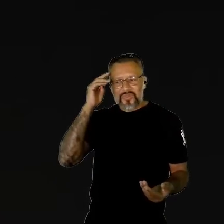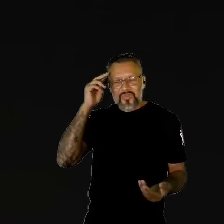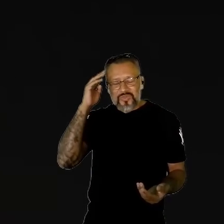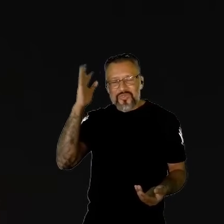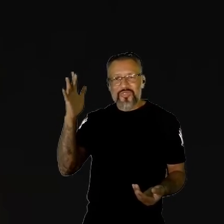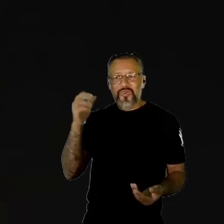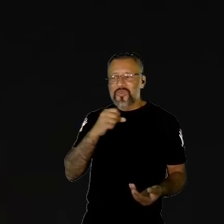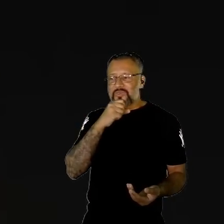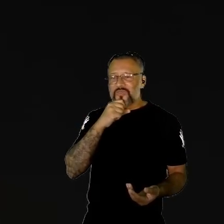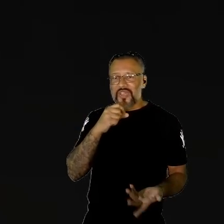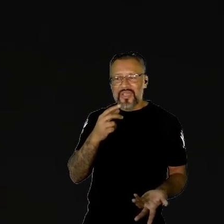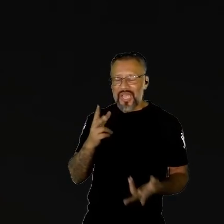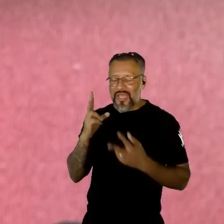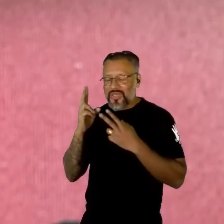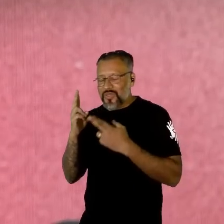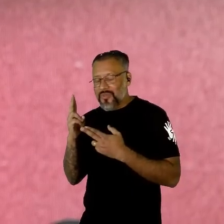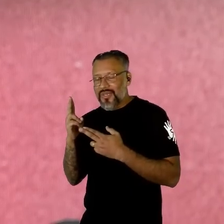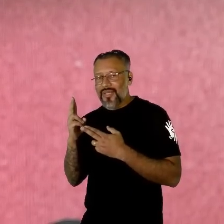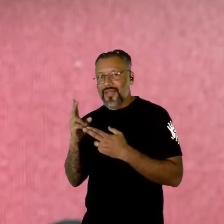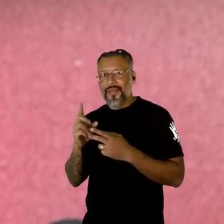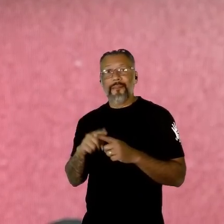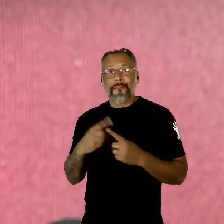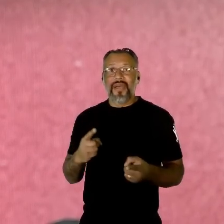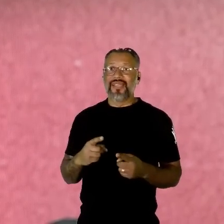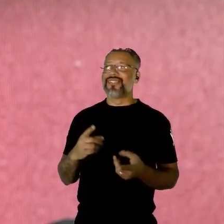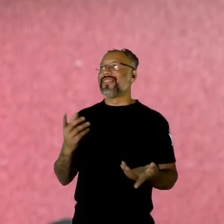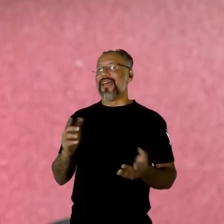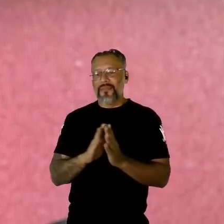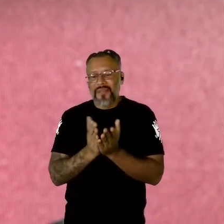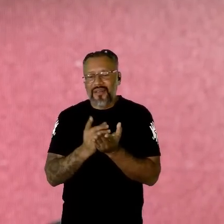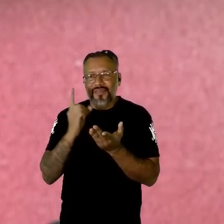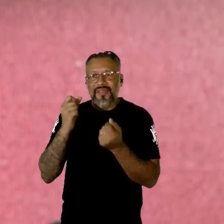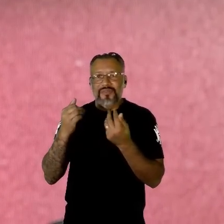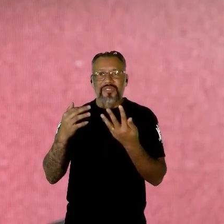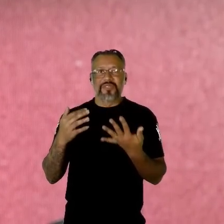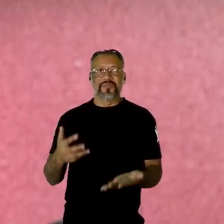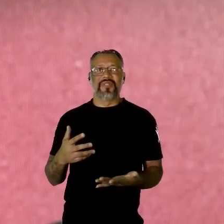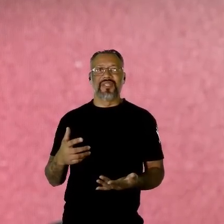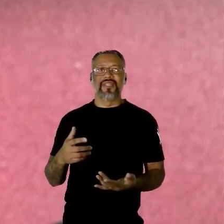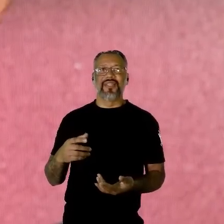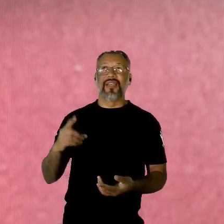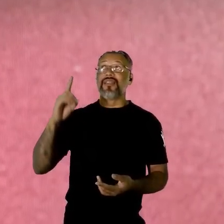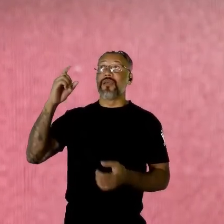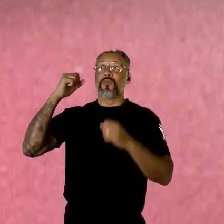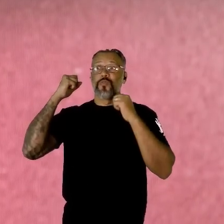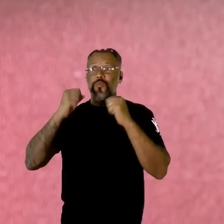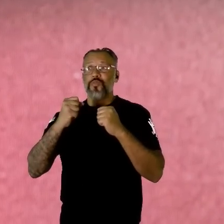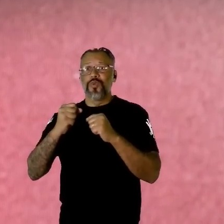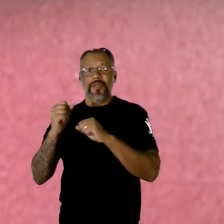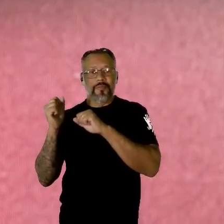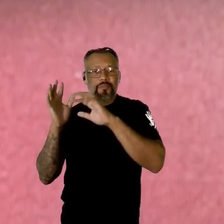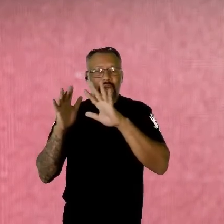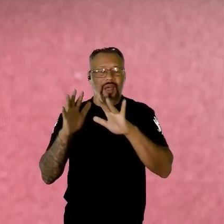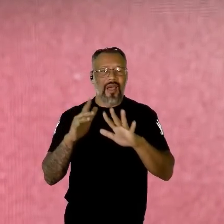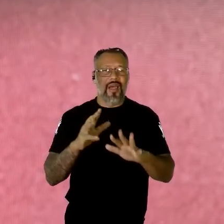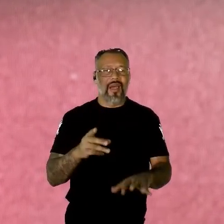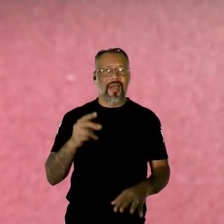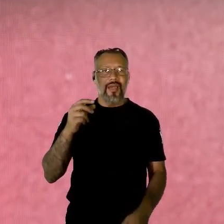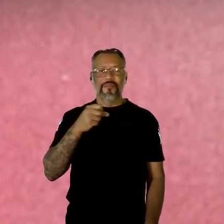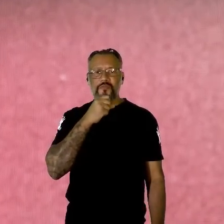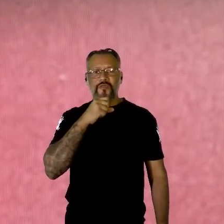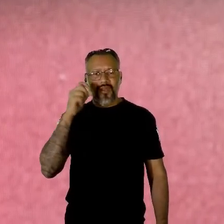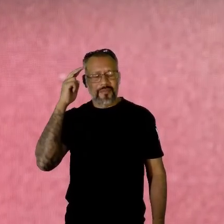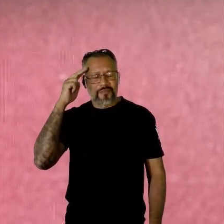mas não a Bíblia diz que há um poder que vai fazer os velhinhos sonhar meu Deus do céu e o que que é o sonho sonho é futuro